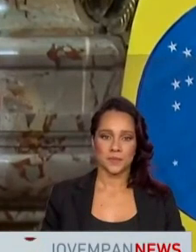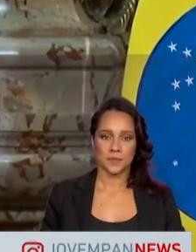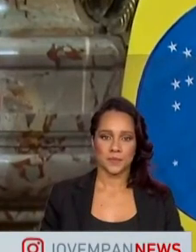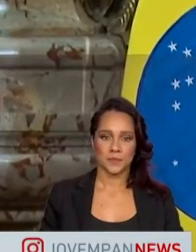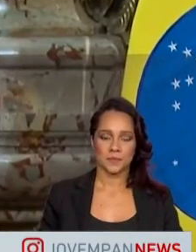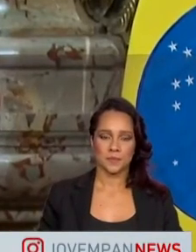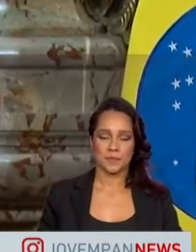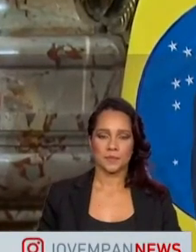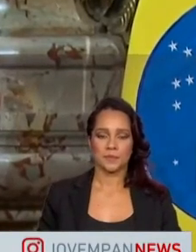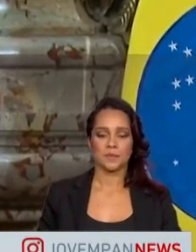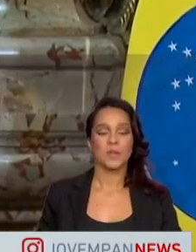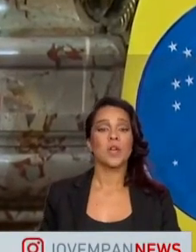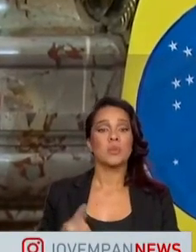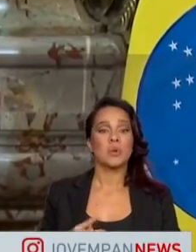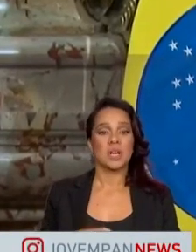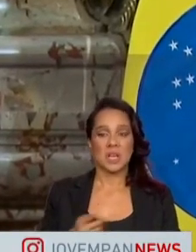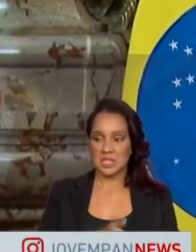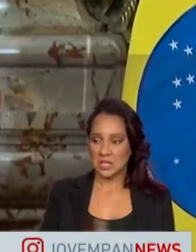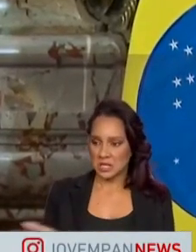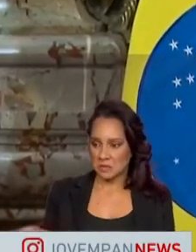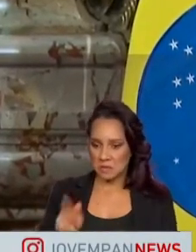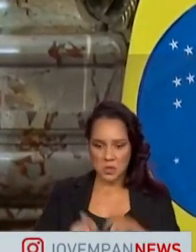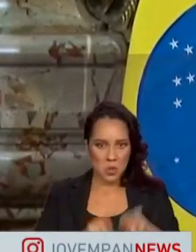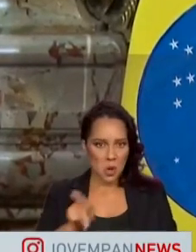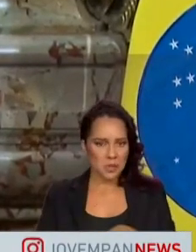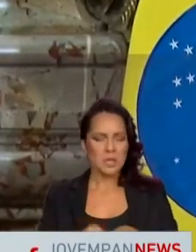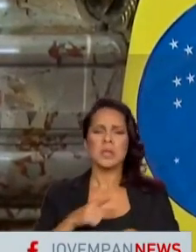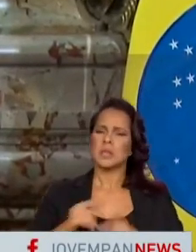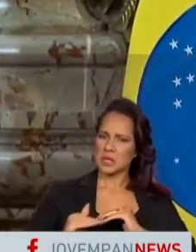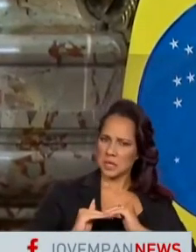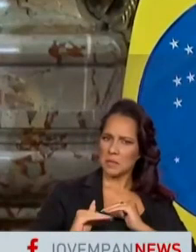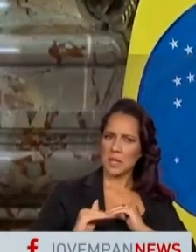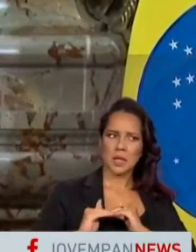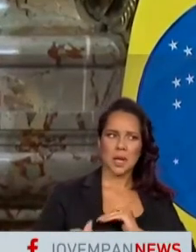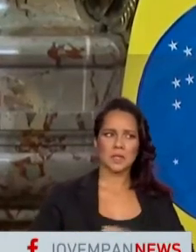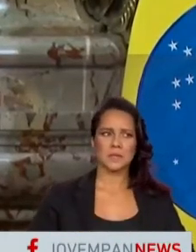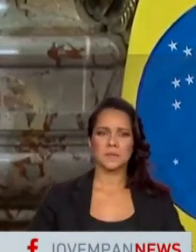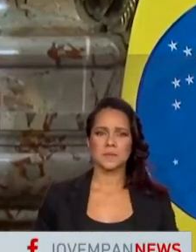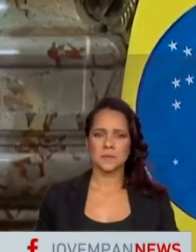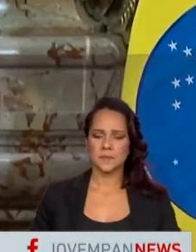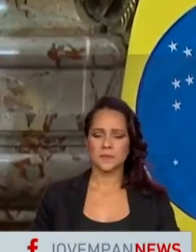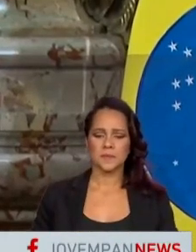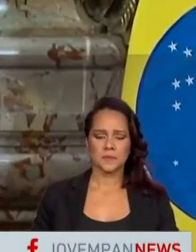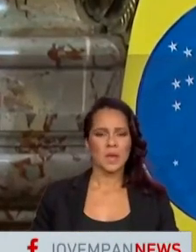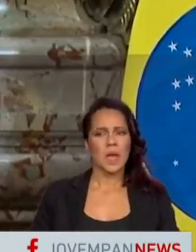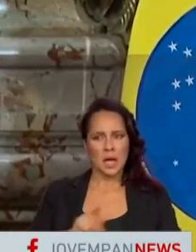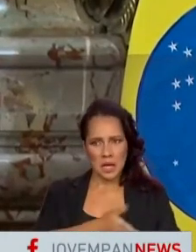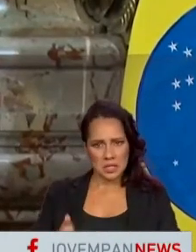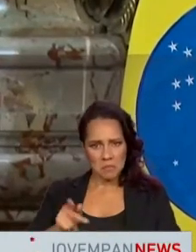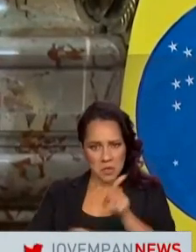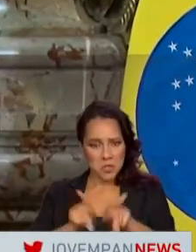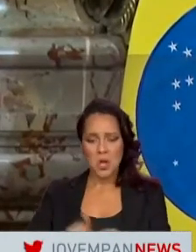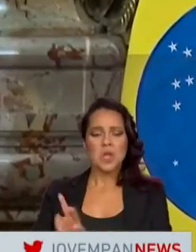funções. Porque essa gente tem estabilidade... Porque essas pessoas têm estabilidade... Essa gente